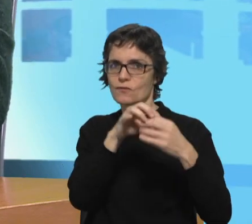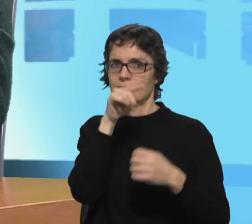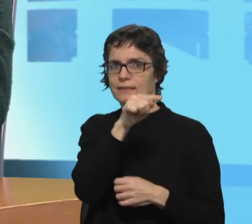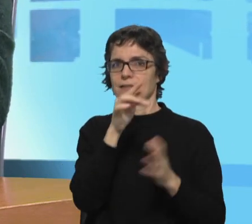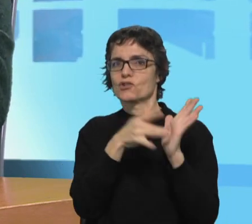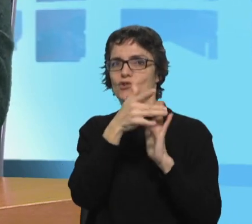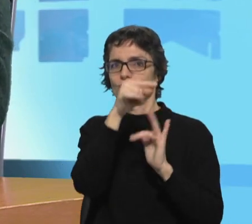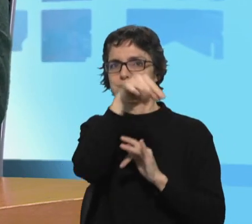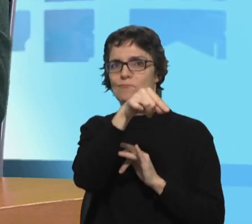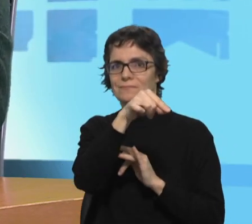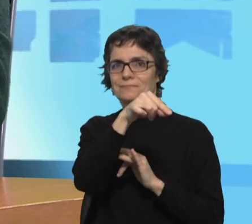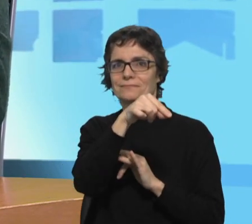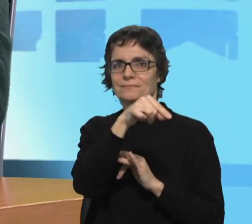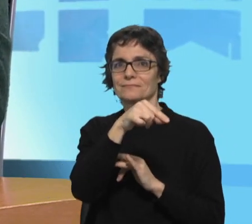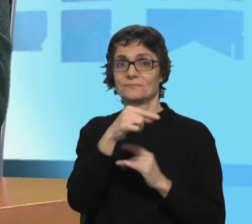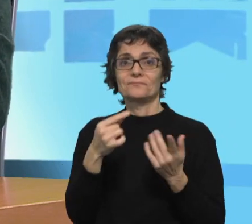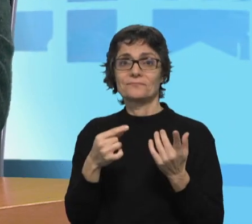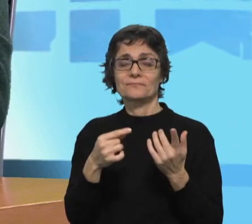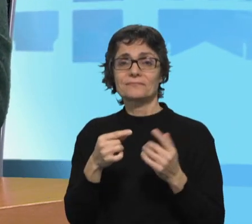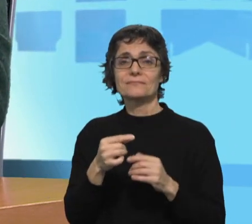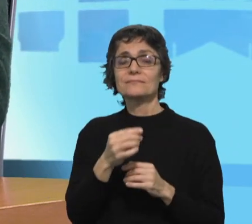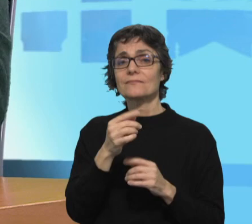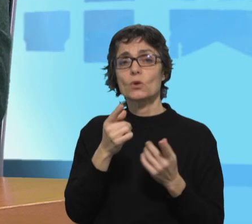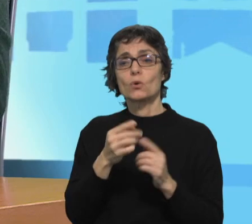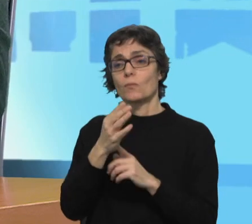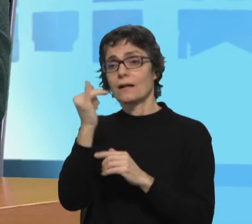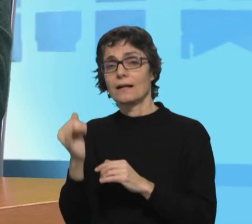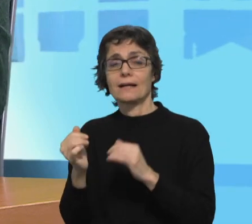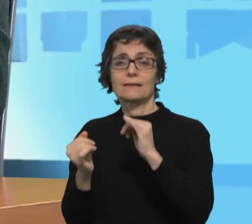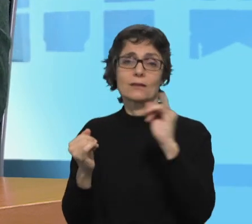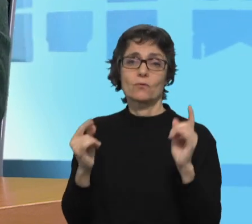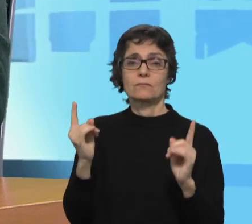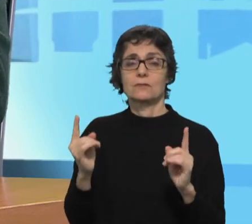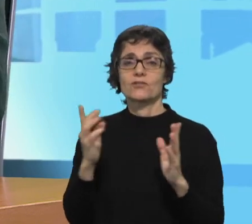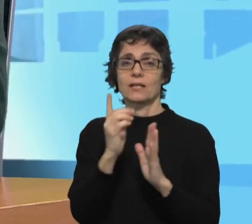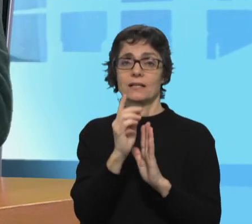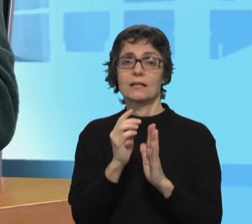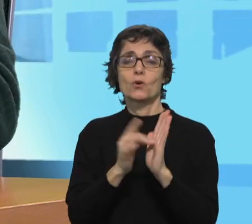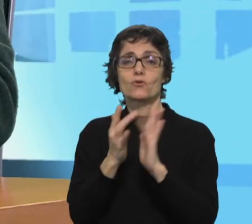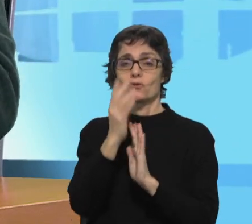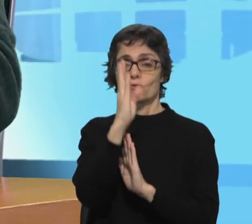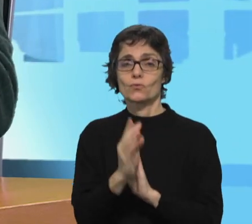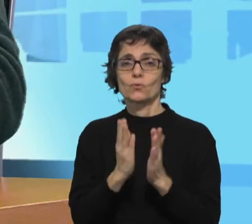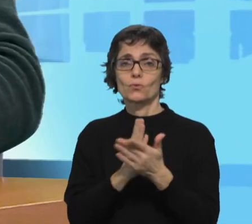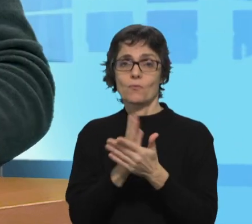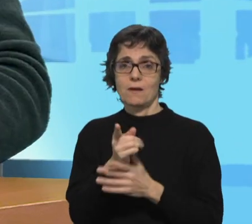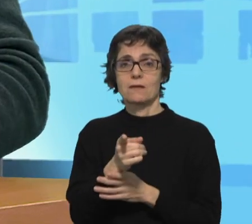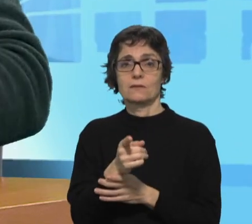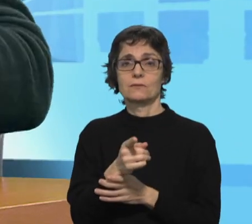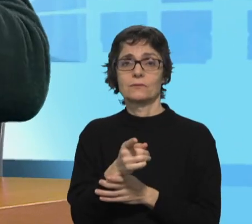em Jesus. Eles estavam cada um à direita, aí à esquerda de Jesus. E este é o meu Filho muito amado. Portanto, este texto também